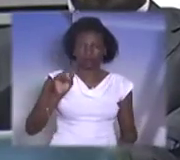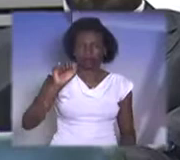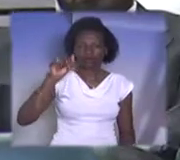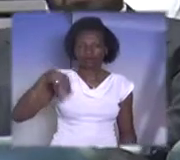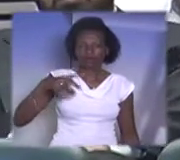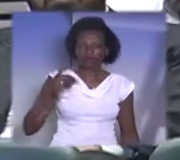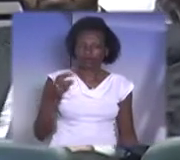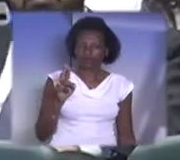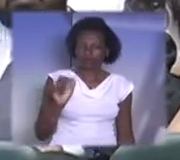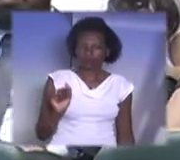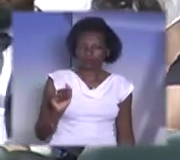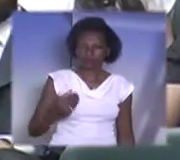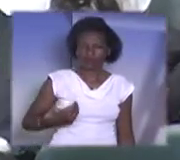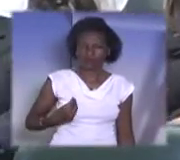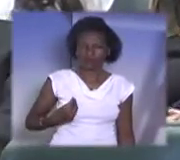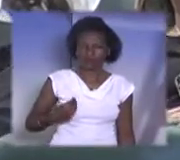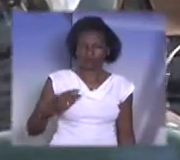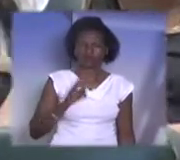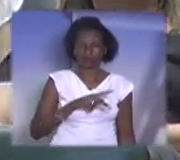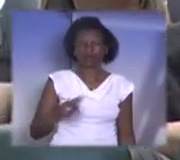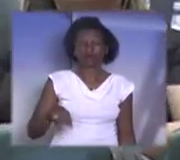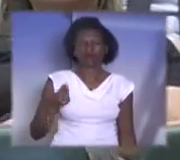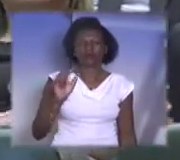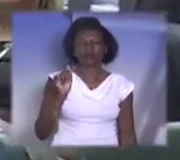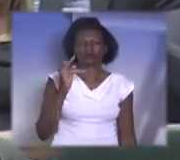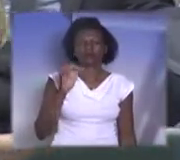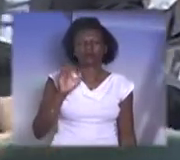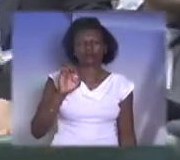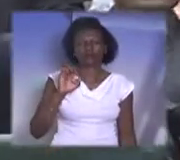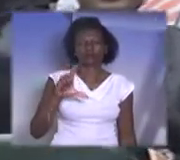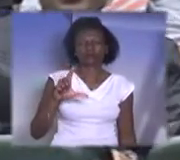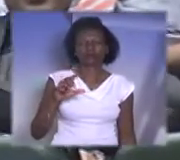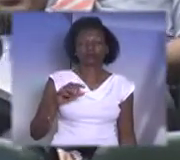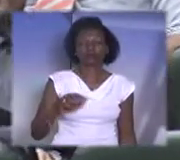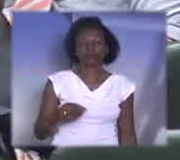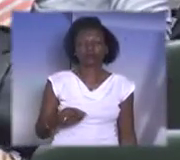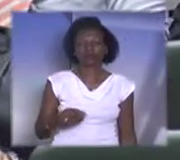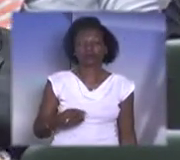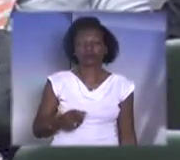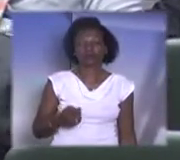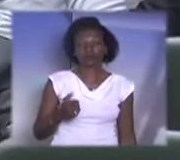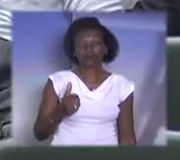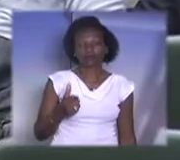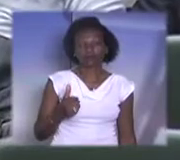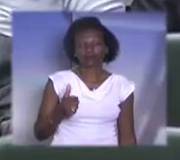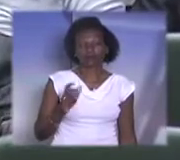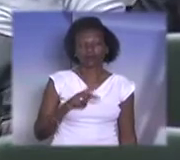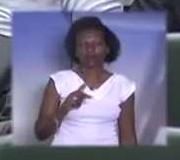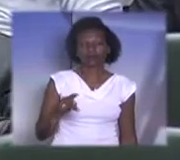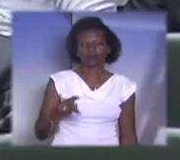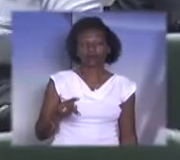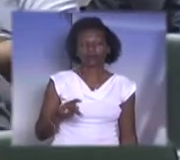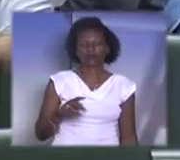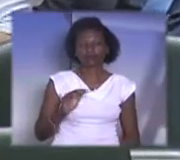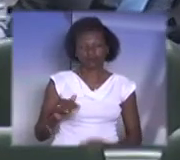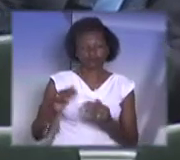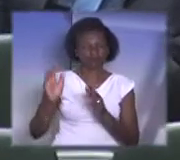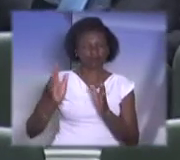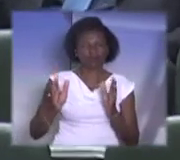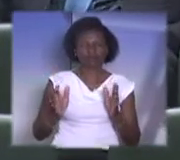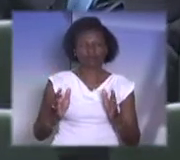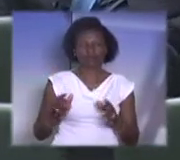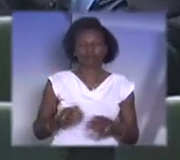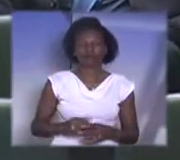professor rafael santiago quase professor já foi promovida sentissem promovida